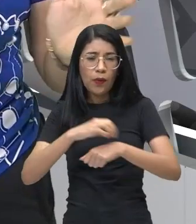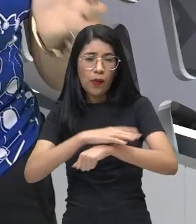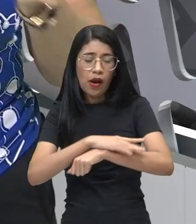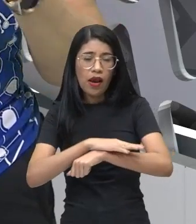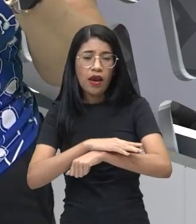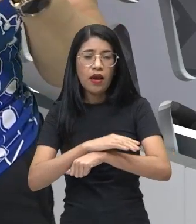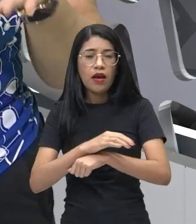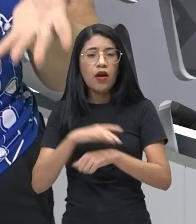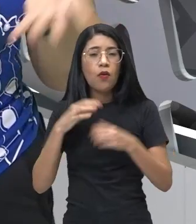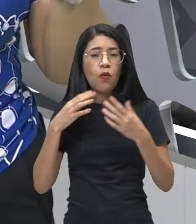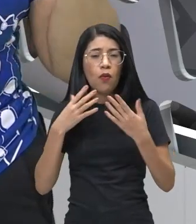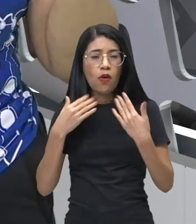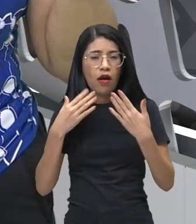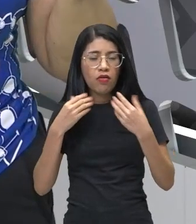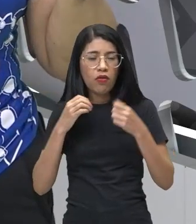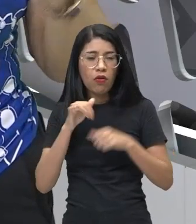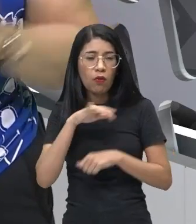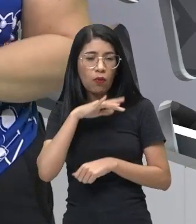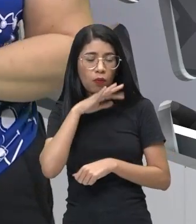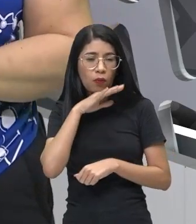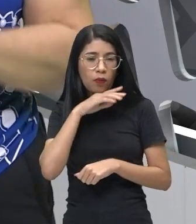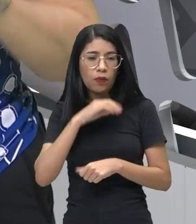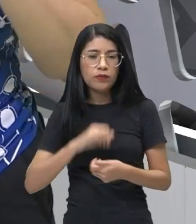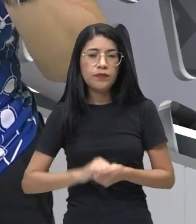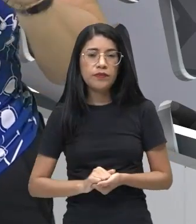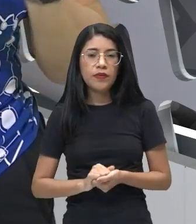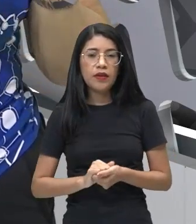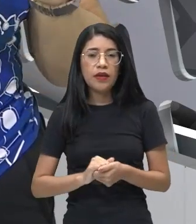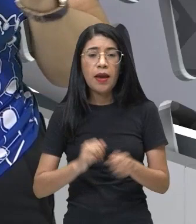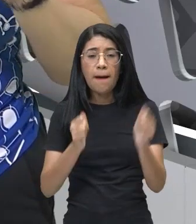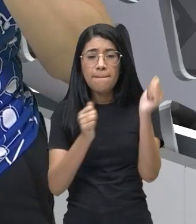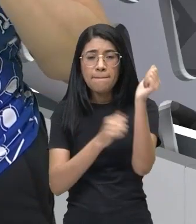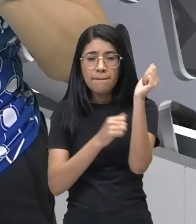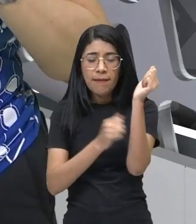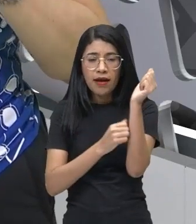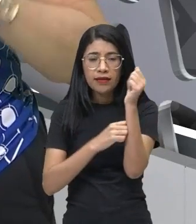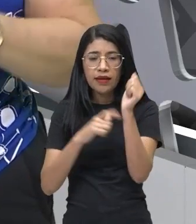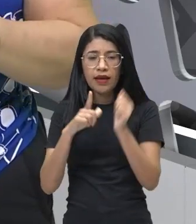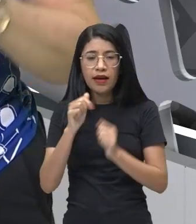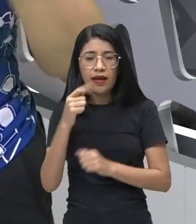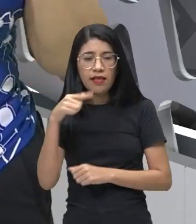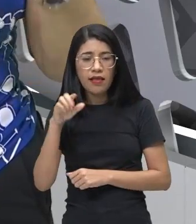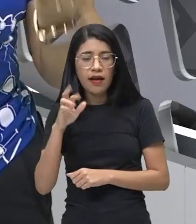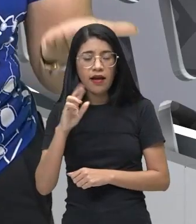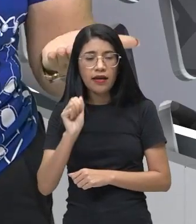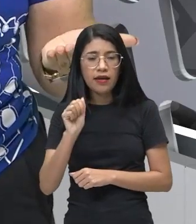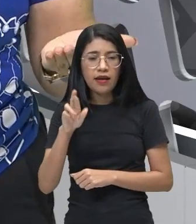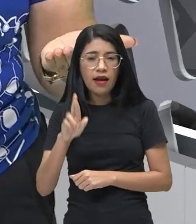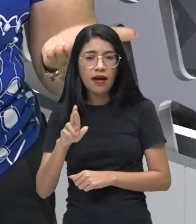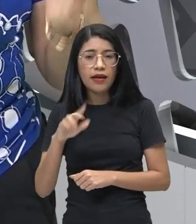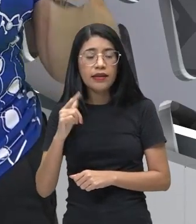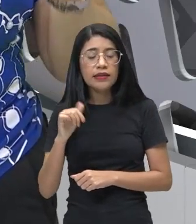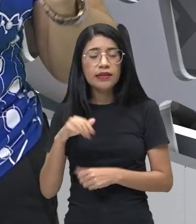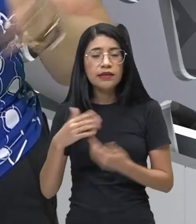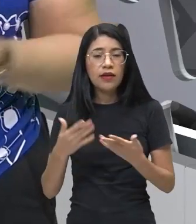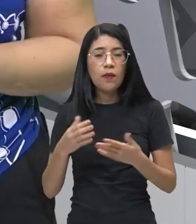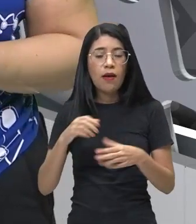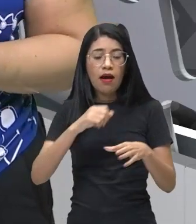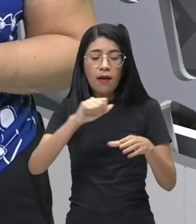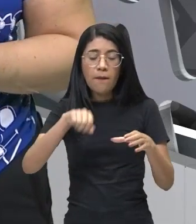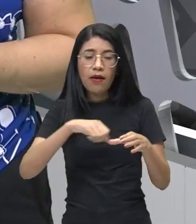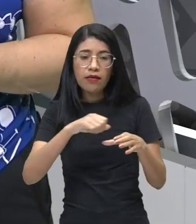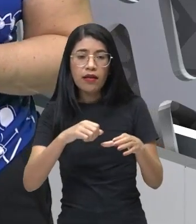tais como a madeira, a lã e o ar. Então, em uma panela sempre virá com um bom condutor e